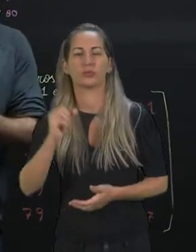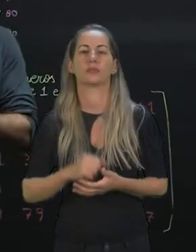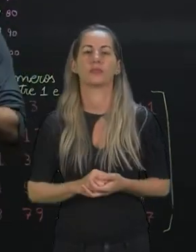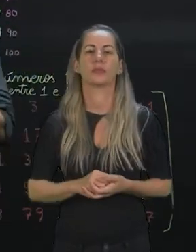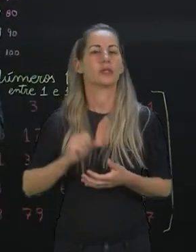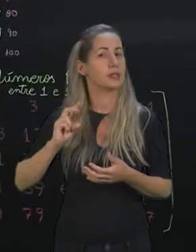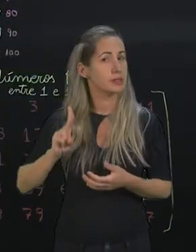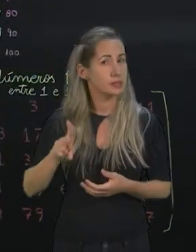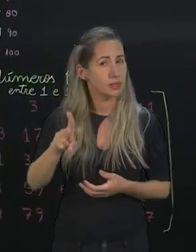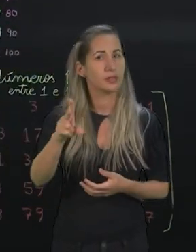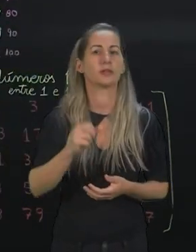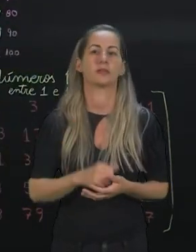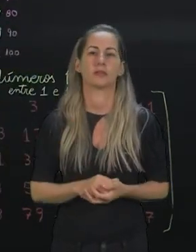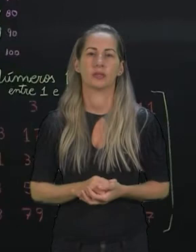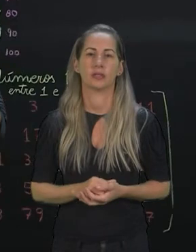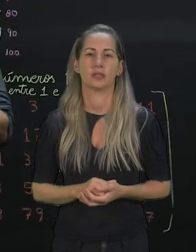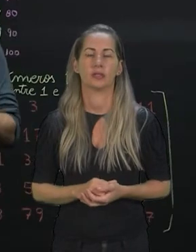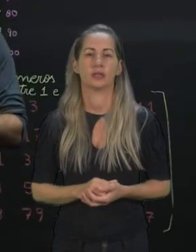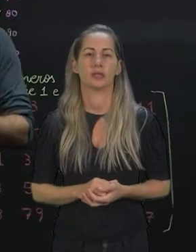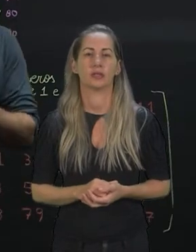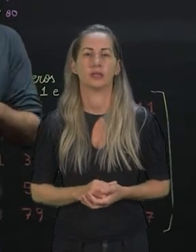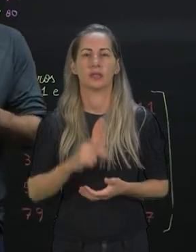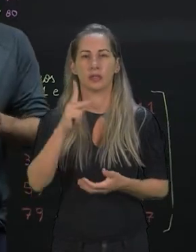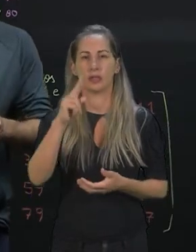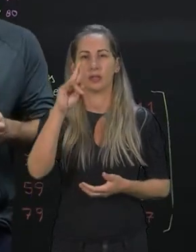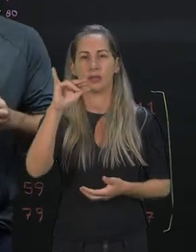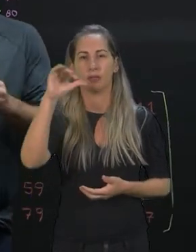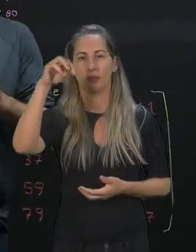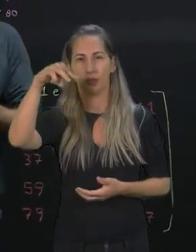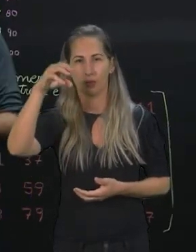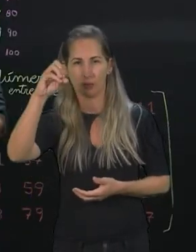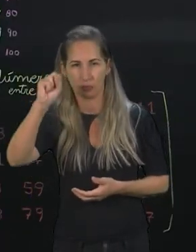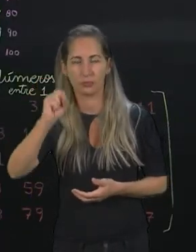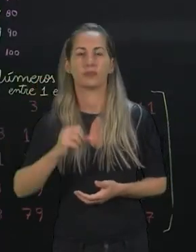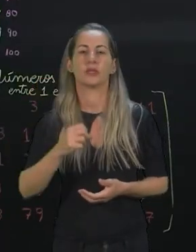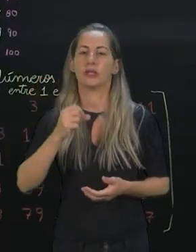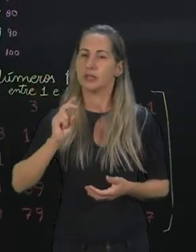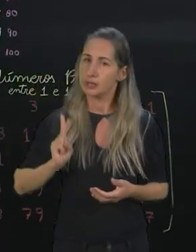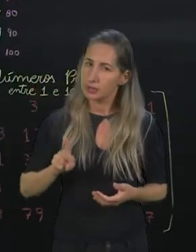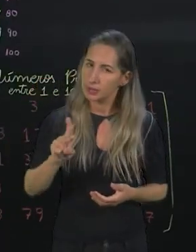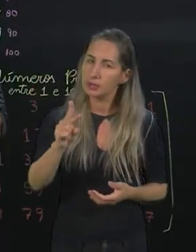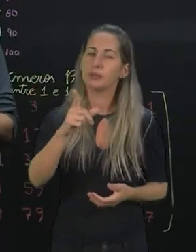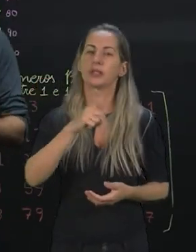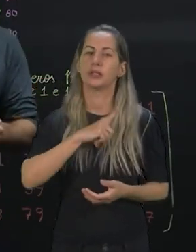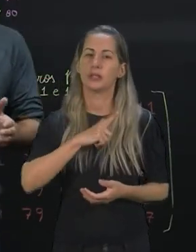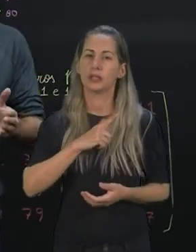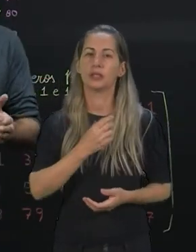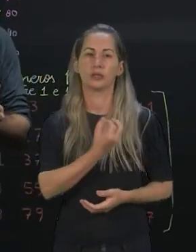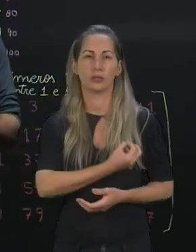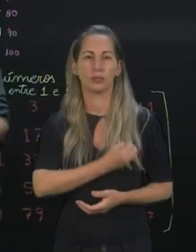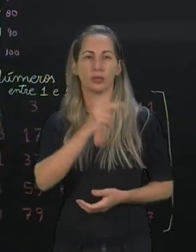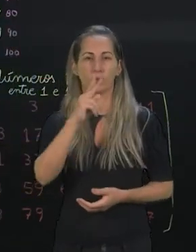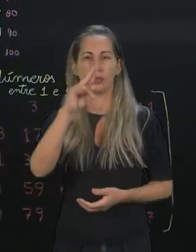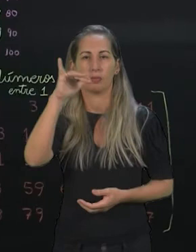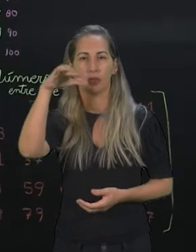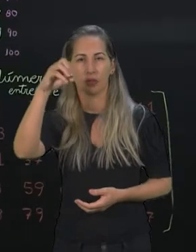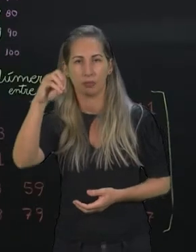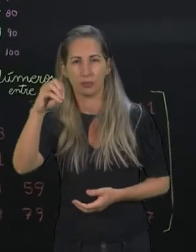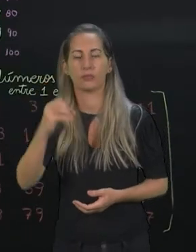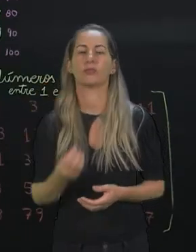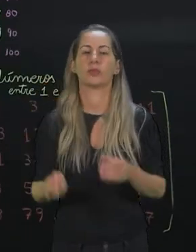ela sempre será por fatores primos, ou seja, eu sempre utilizarei números primos em